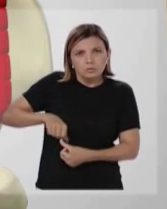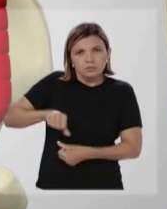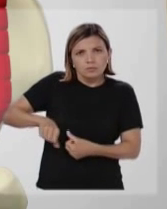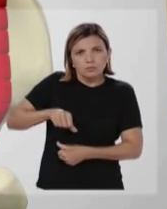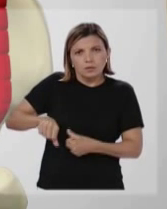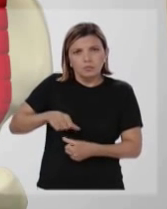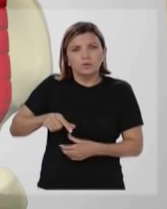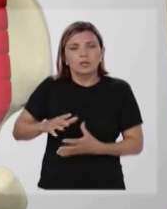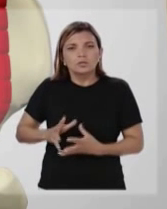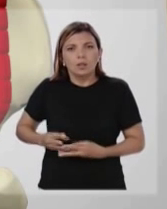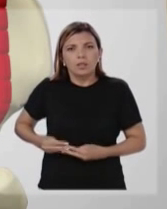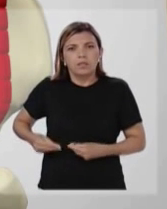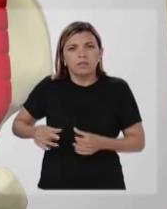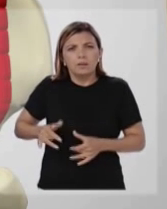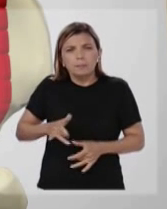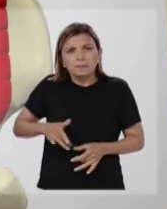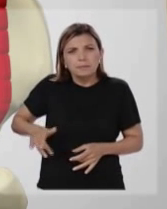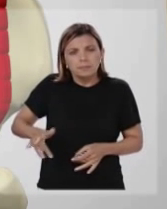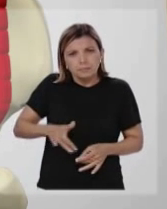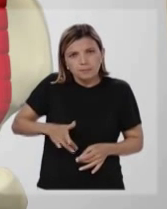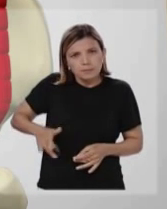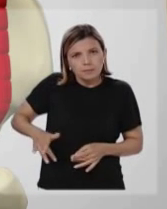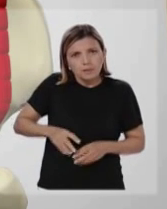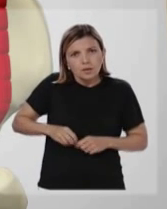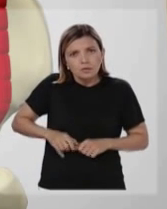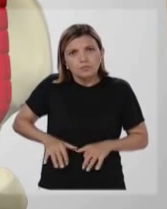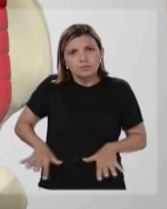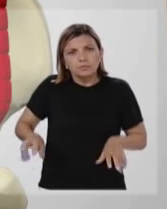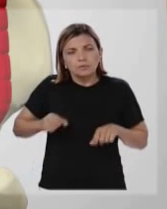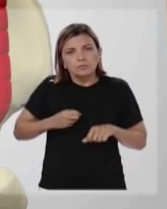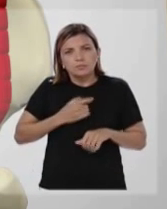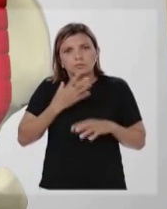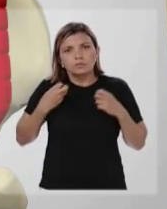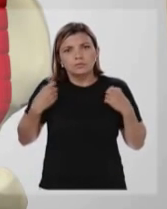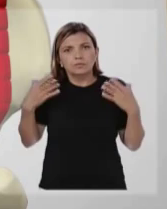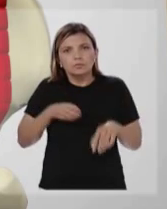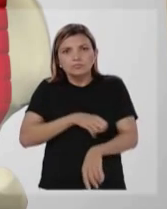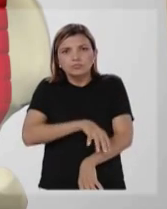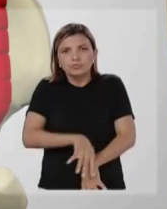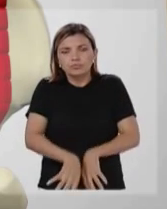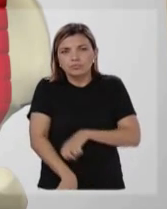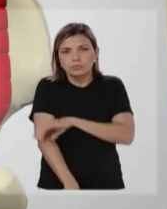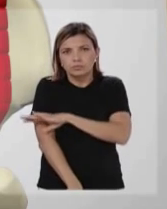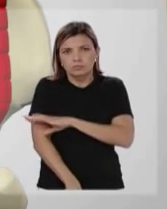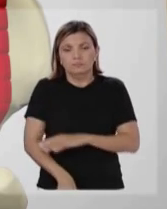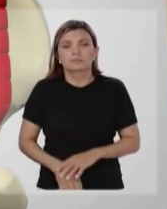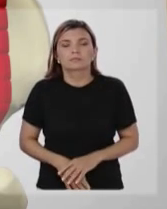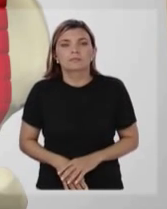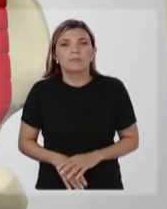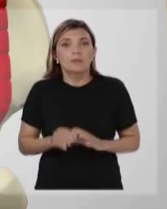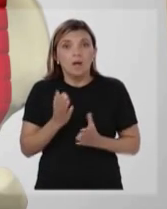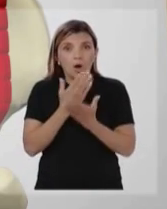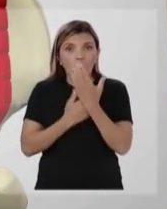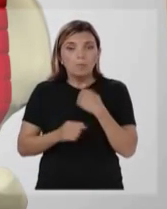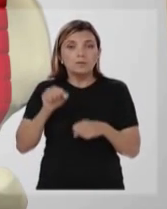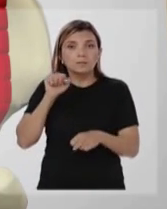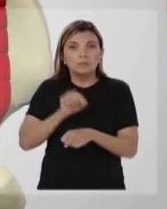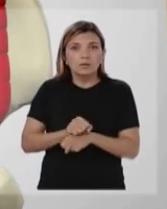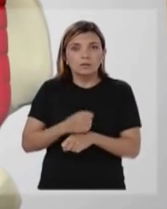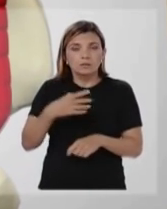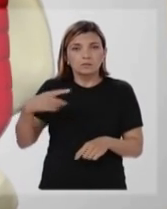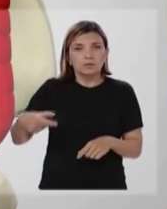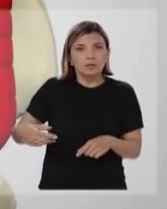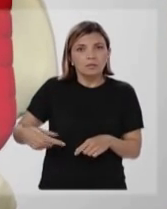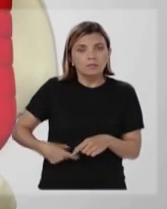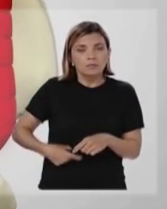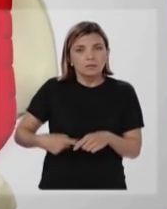Aqui, a massa se transforma em gotículas, que serão absorvidas até a corrente sanguínea. A digestão